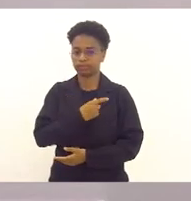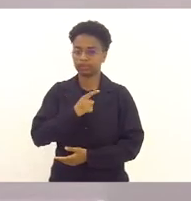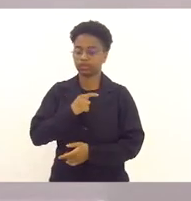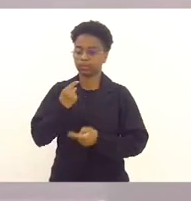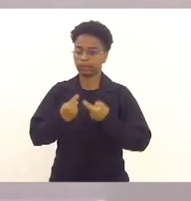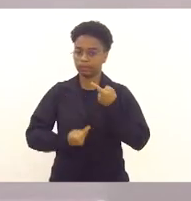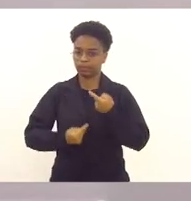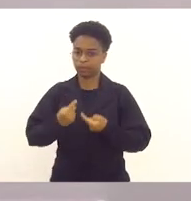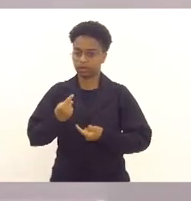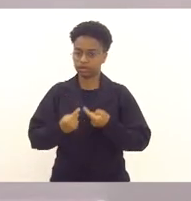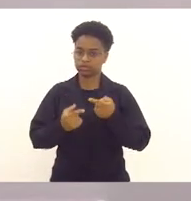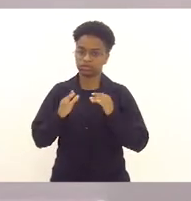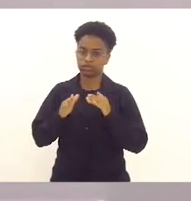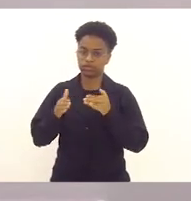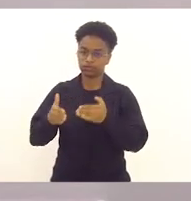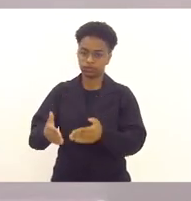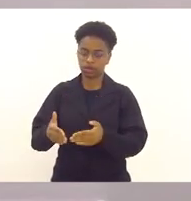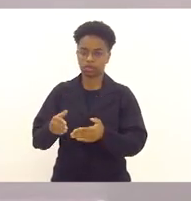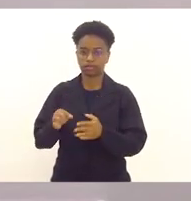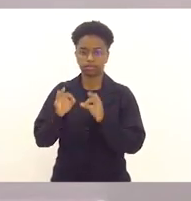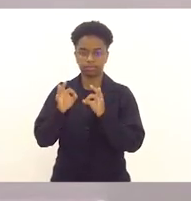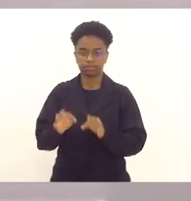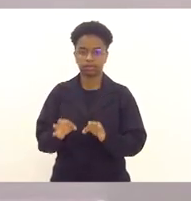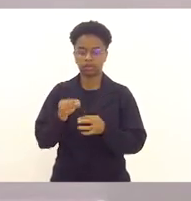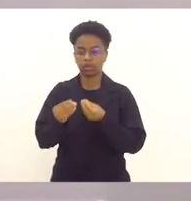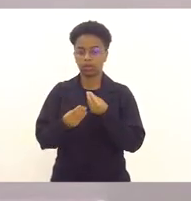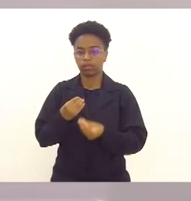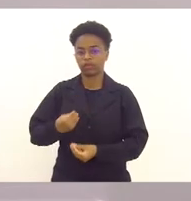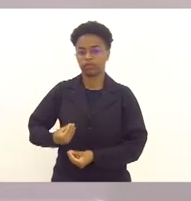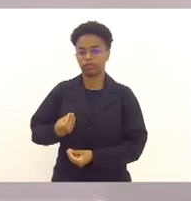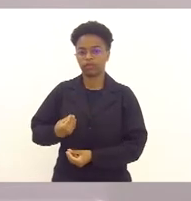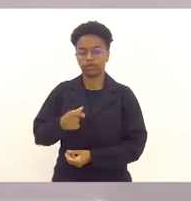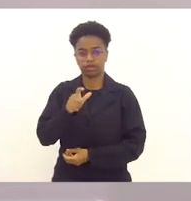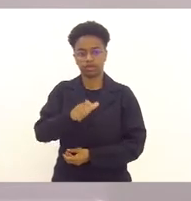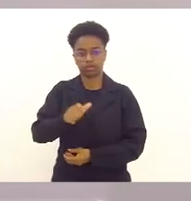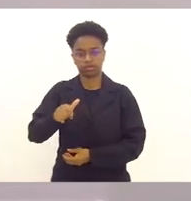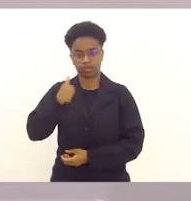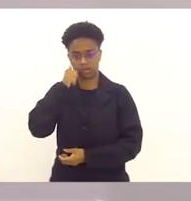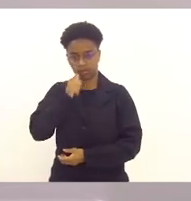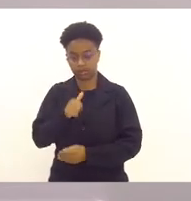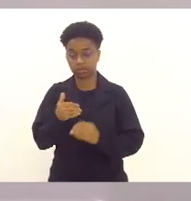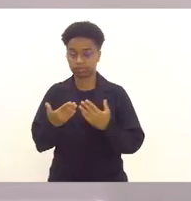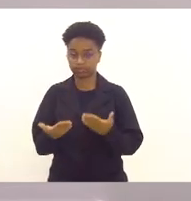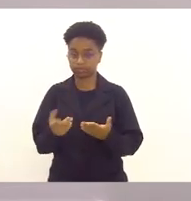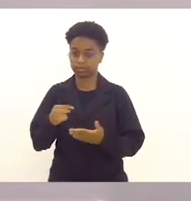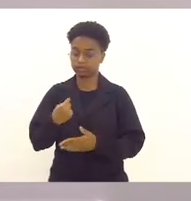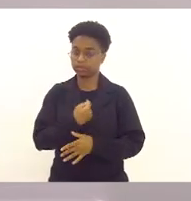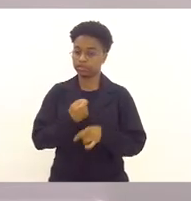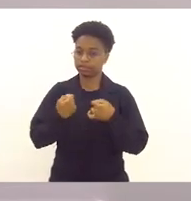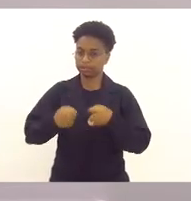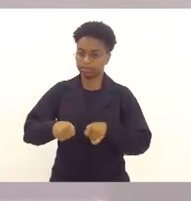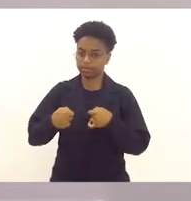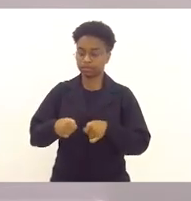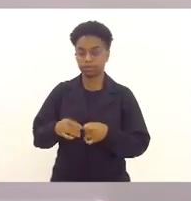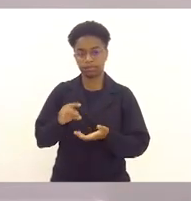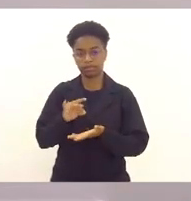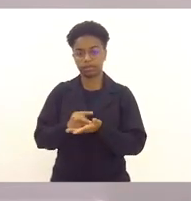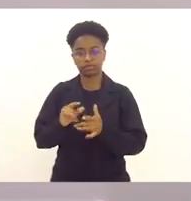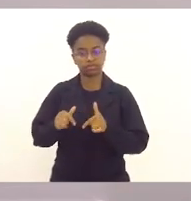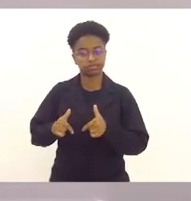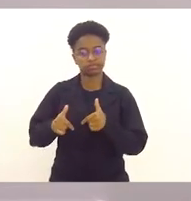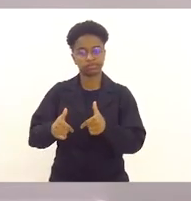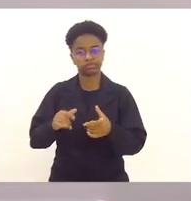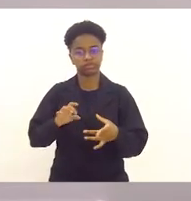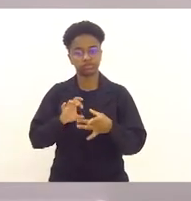políticas direcionadas concretamente para a vida das nossas mulheres e por tanta gente precisa também de uma ação conjunta